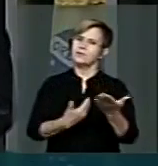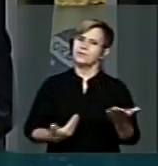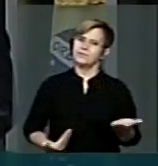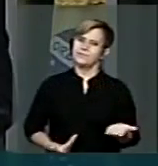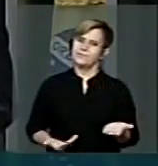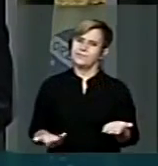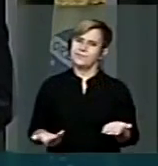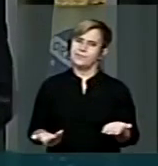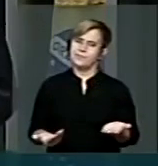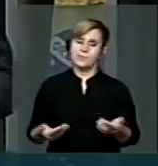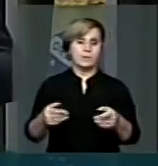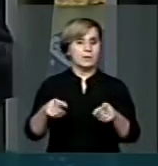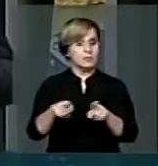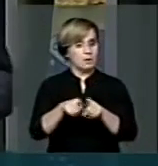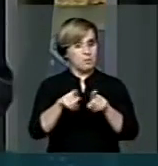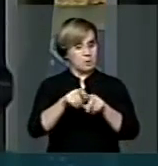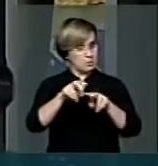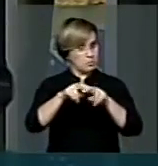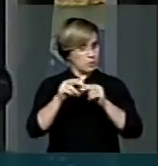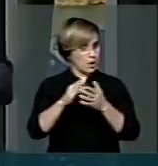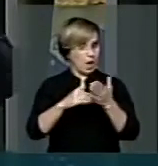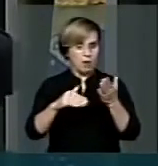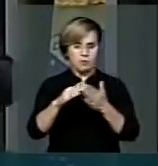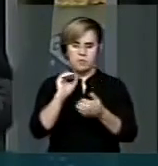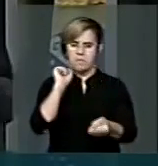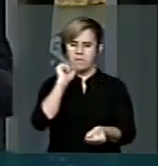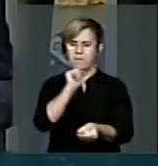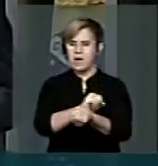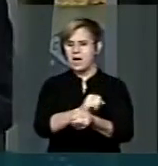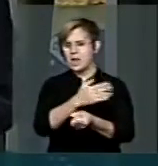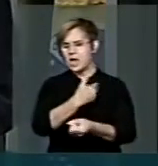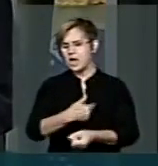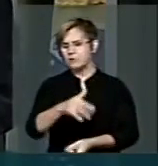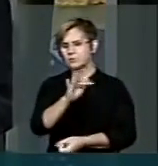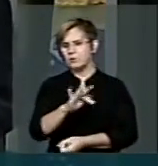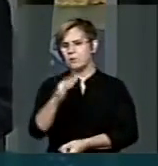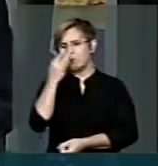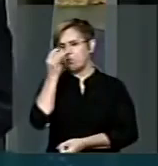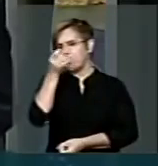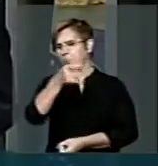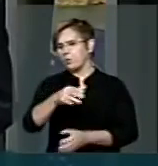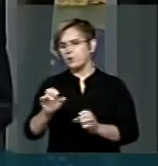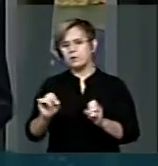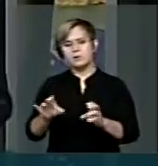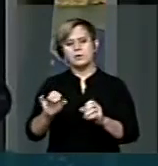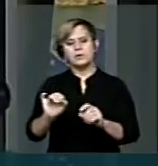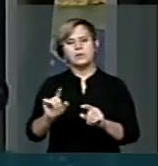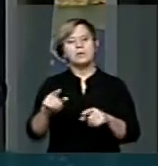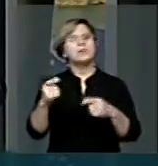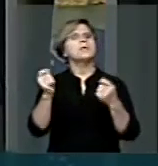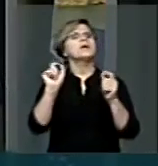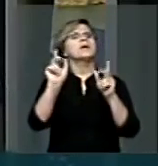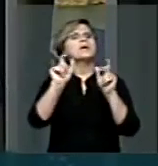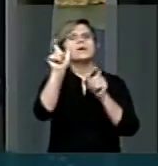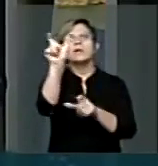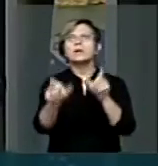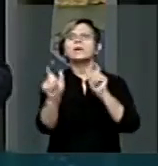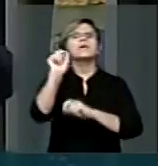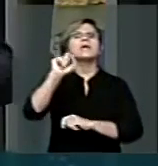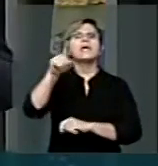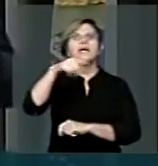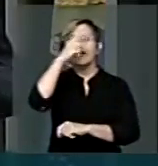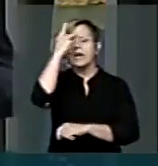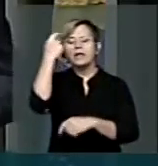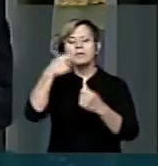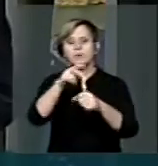da inação, diante da paralisia, diante da leniência do governo federal, a quem caberia conduzir e coordenar esse processo,